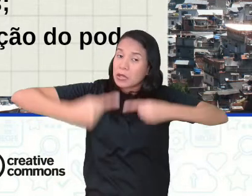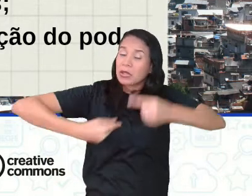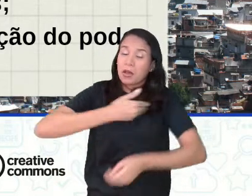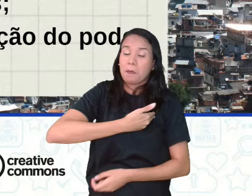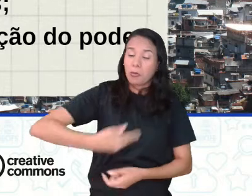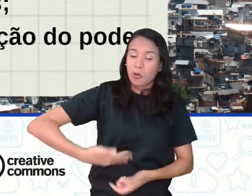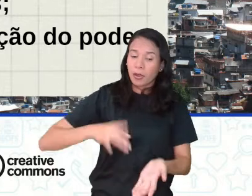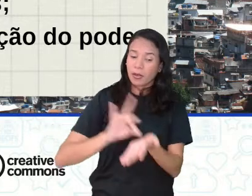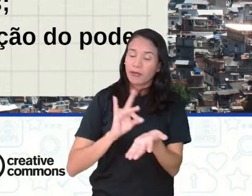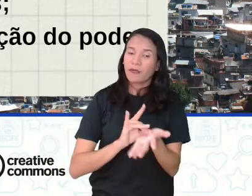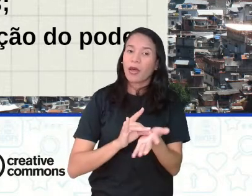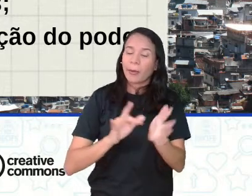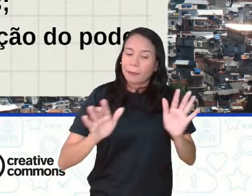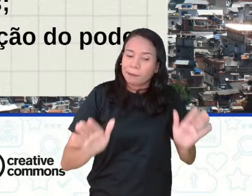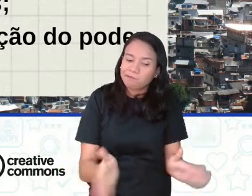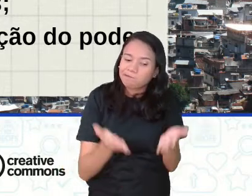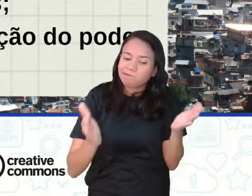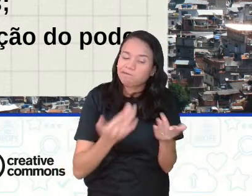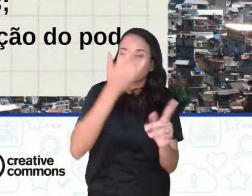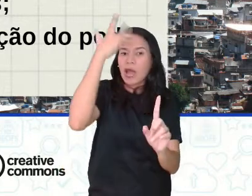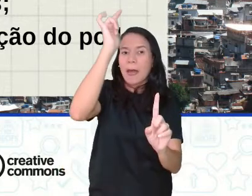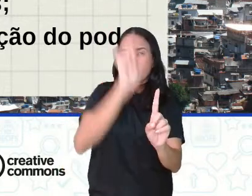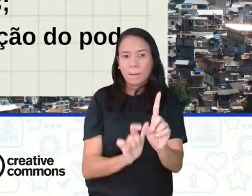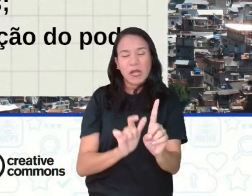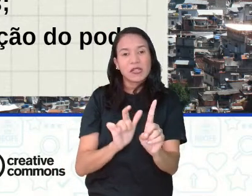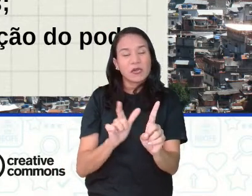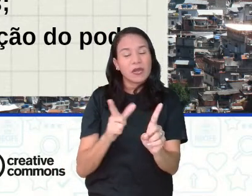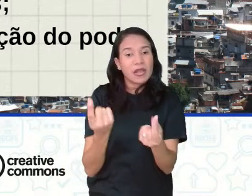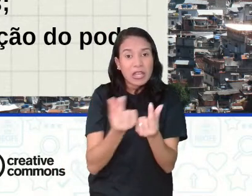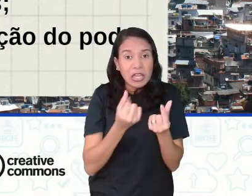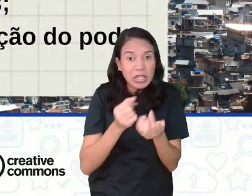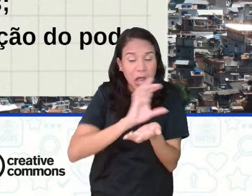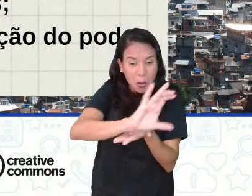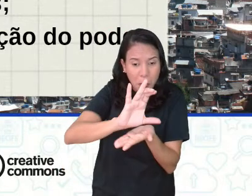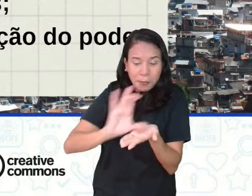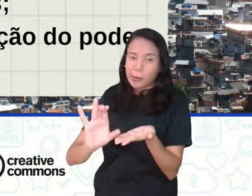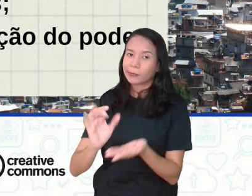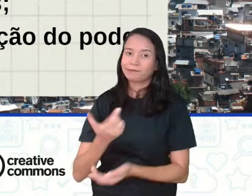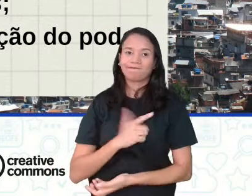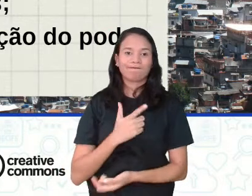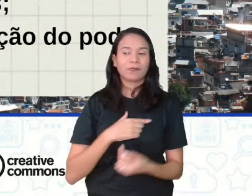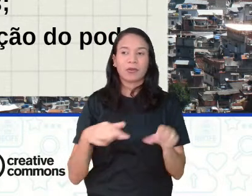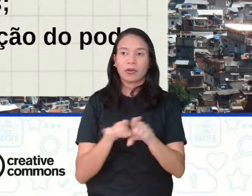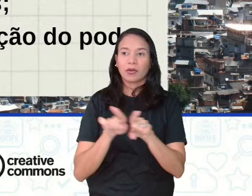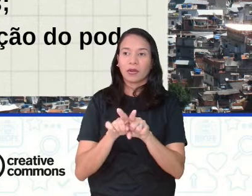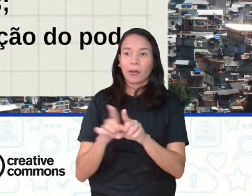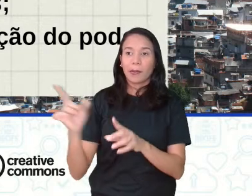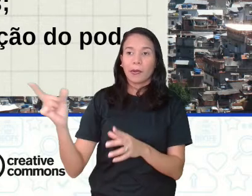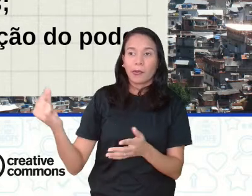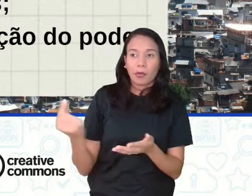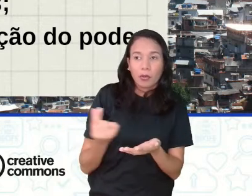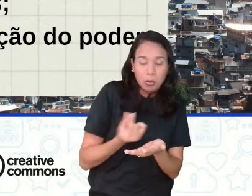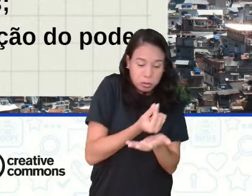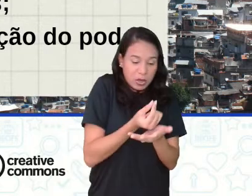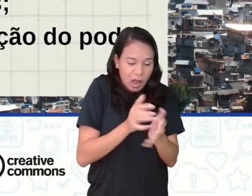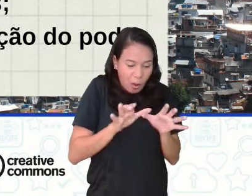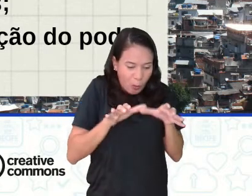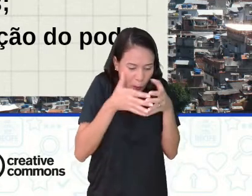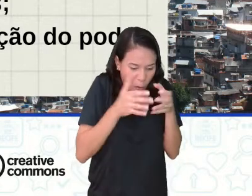públicas adequadas, a má distribuição de renda e a concentração do